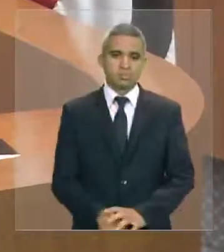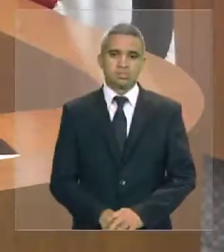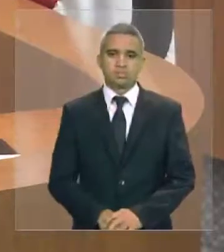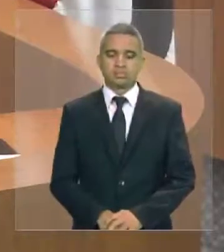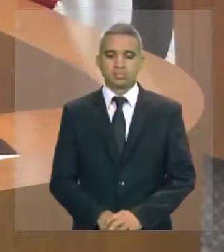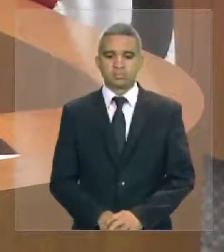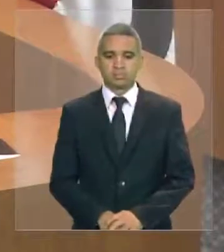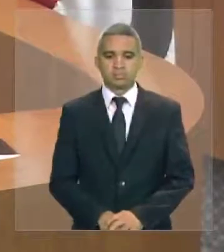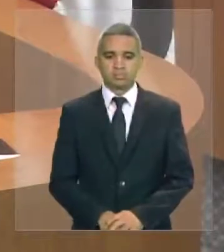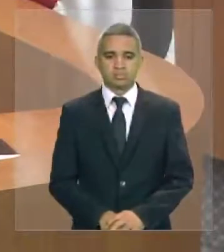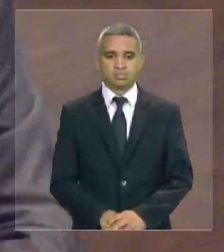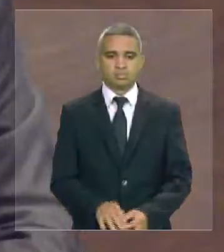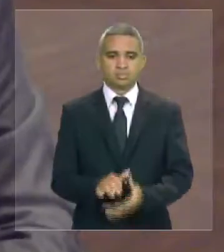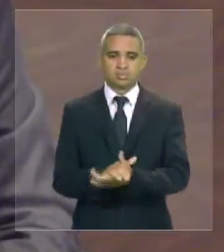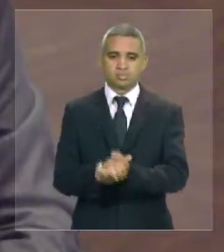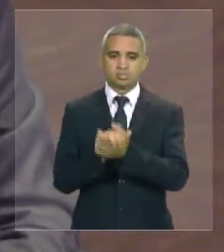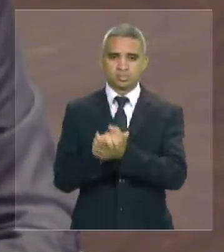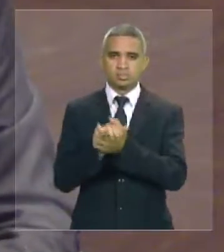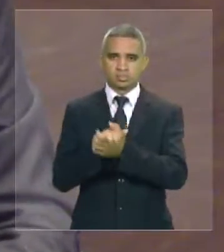ao parabenizá-lo